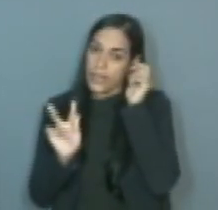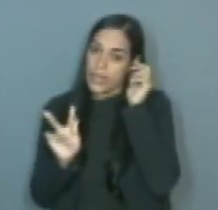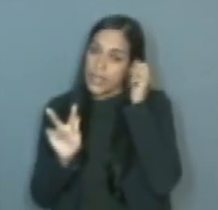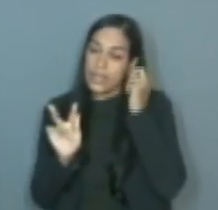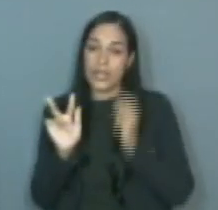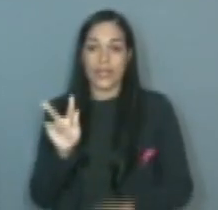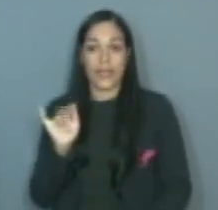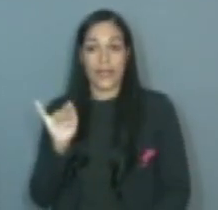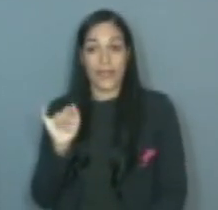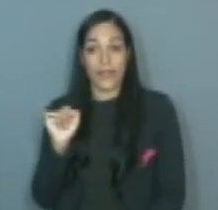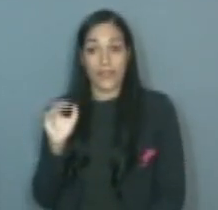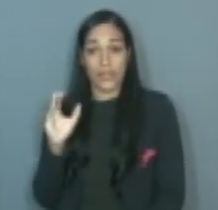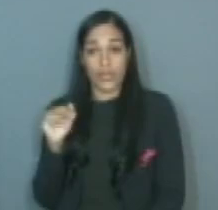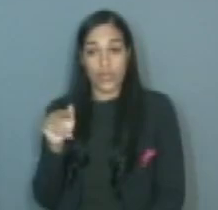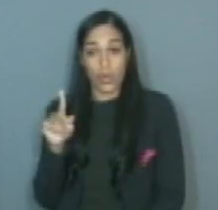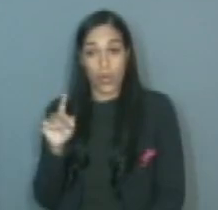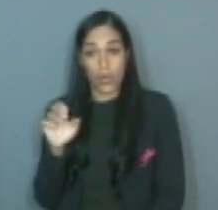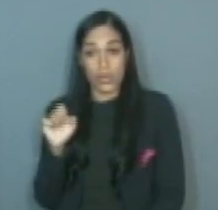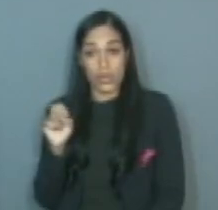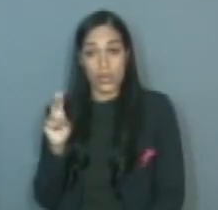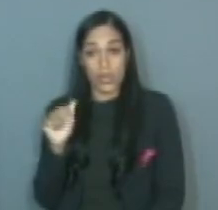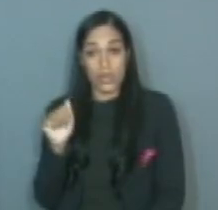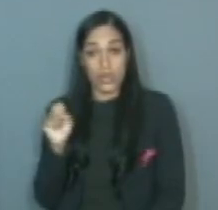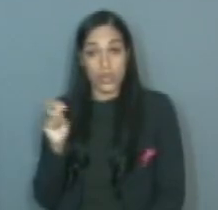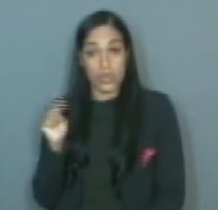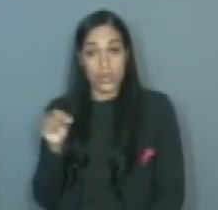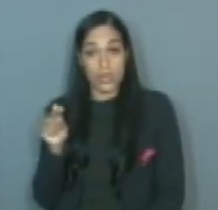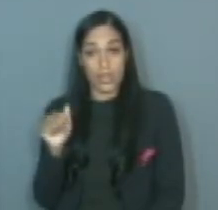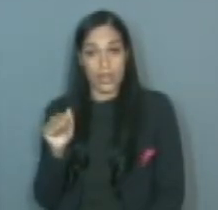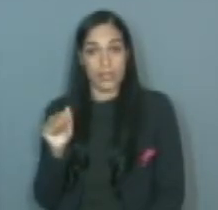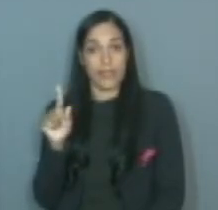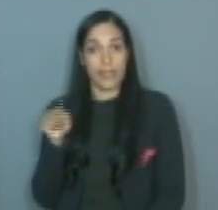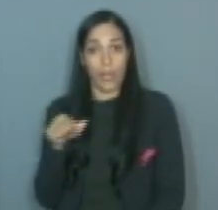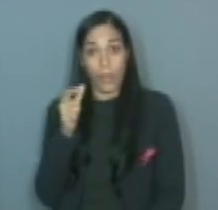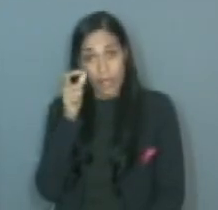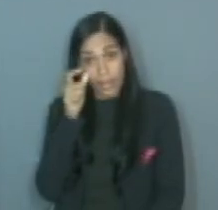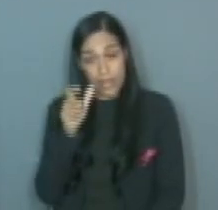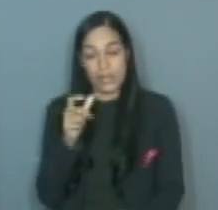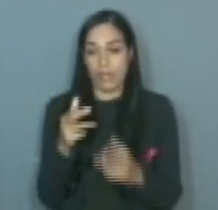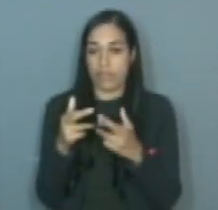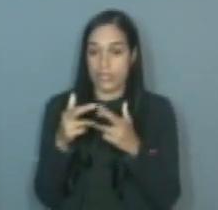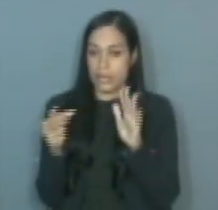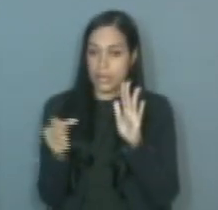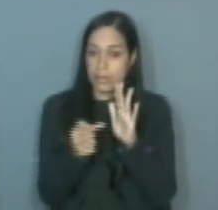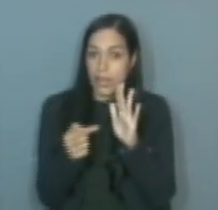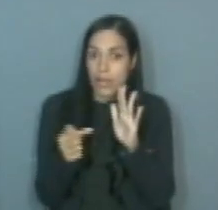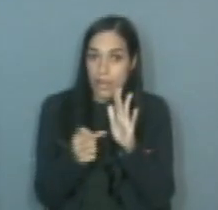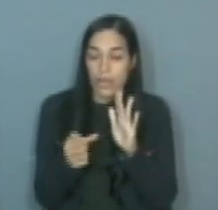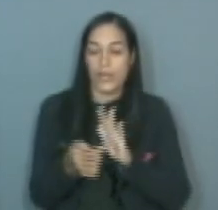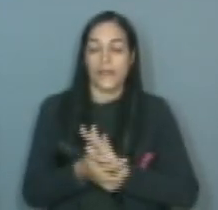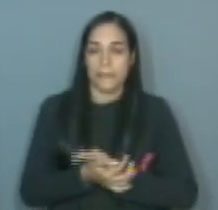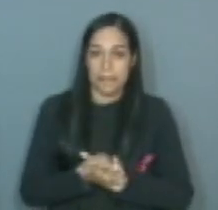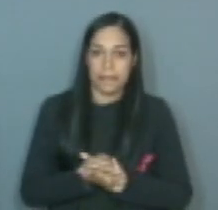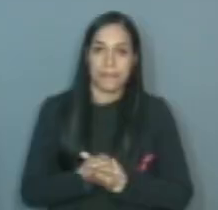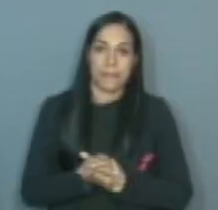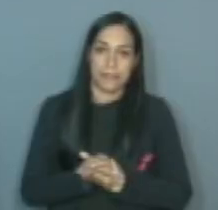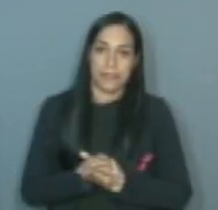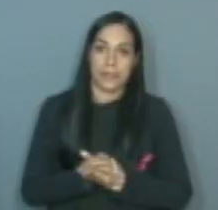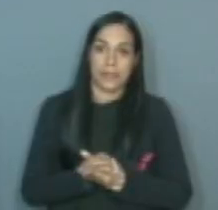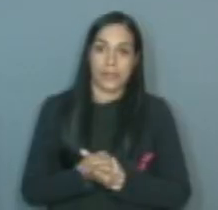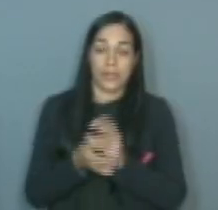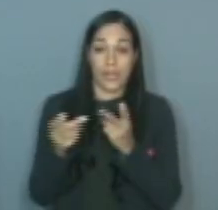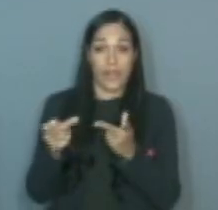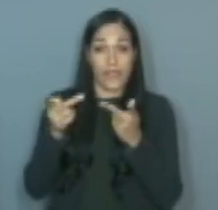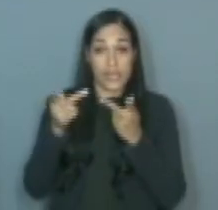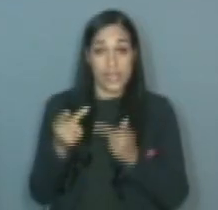também aqui do lado da Câmara do Recife. O interessante sobre esse requerimento é que ele nasceu a partir da